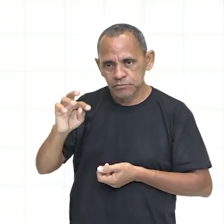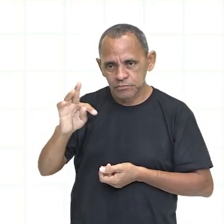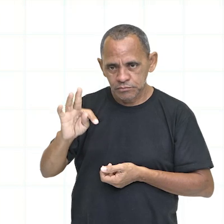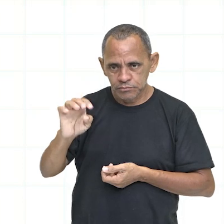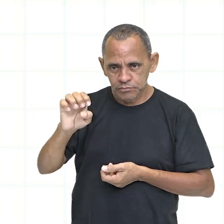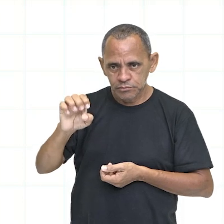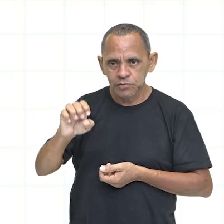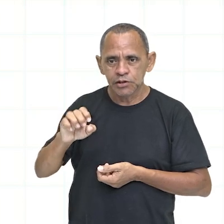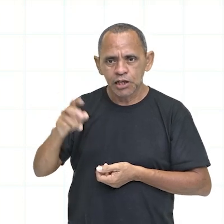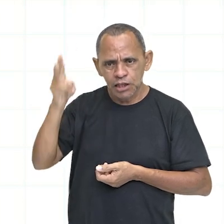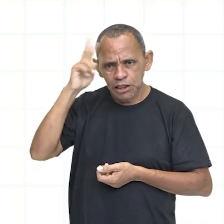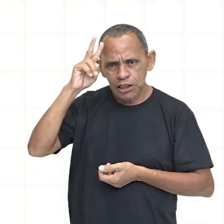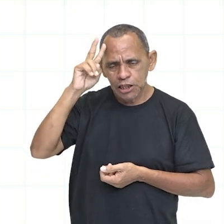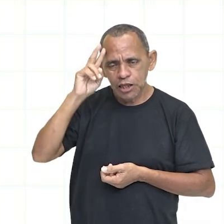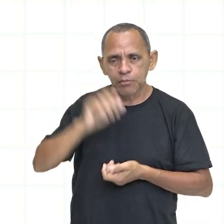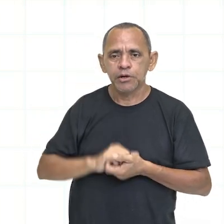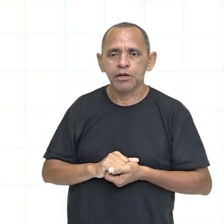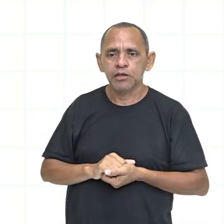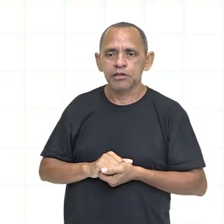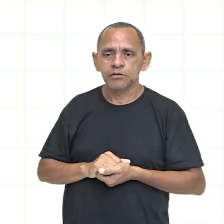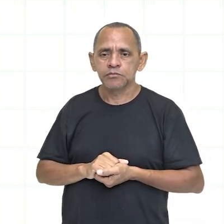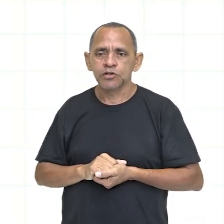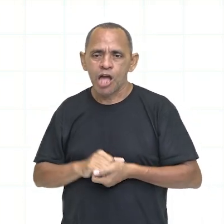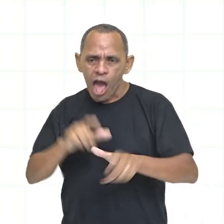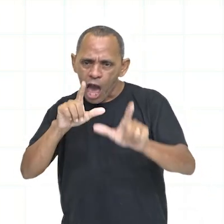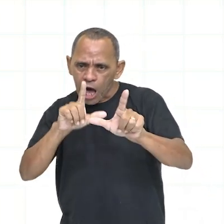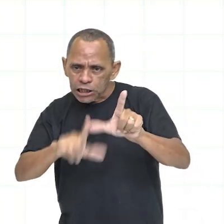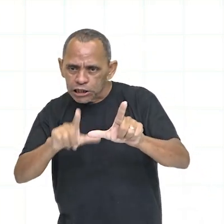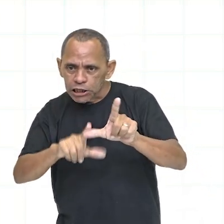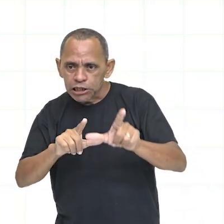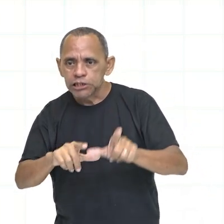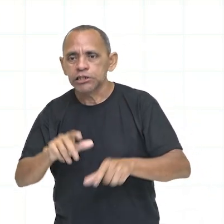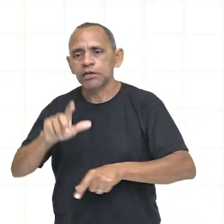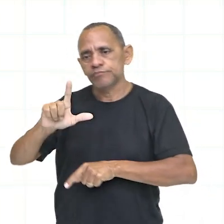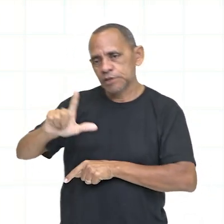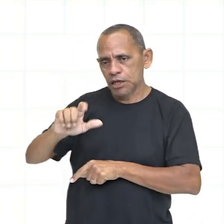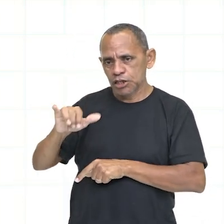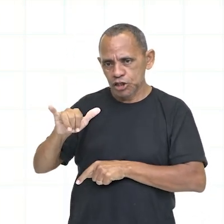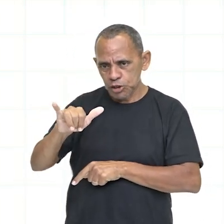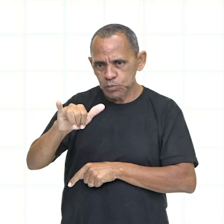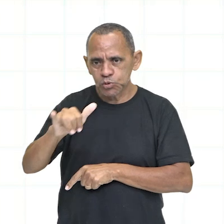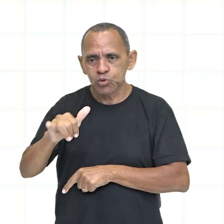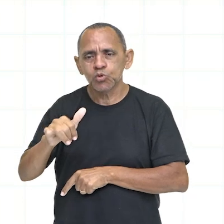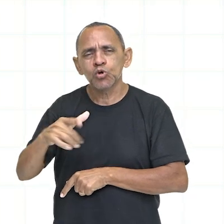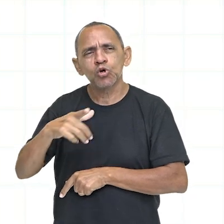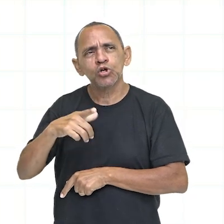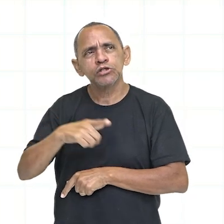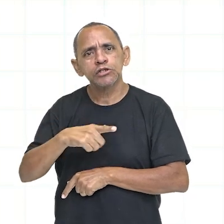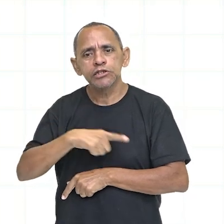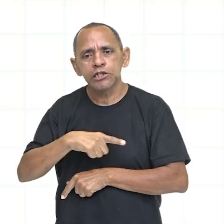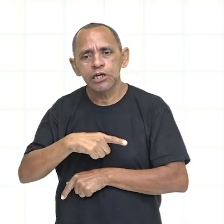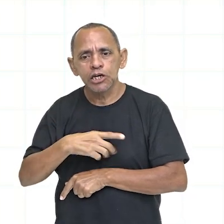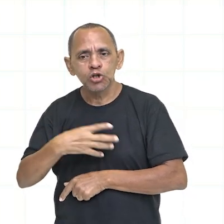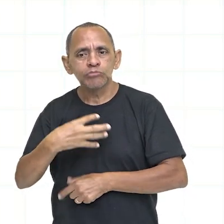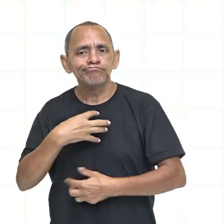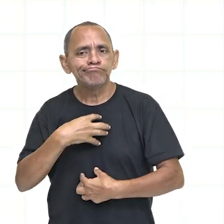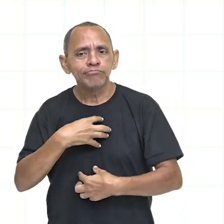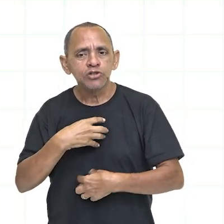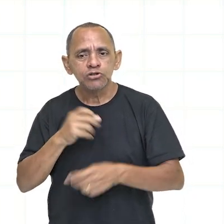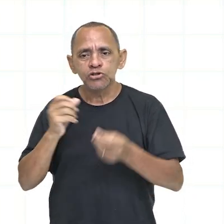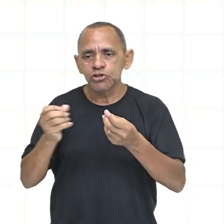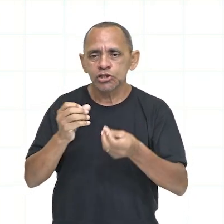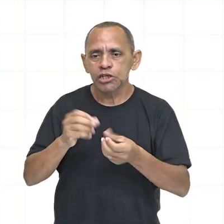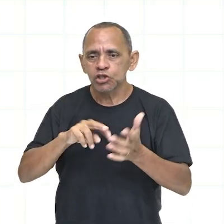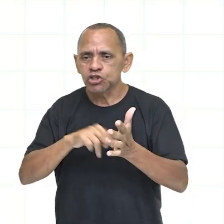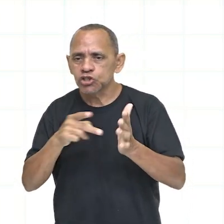rapidamente. E, portanto, né, accordingly, e, portanto, nós não pudemos participar. O